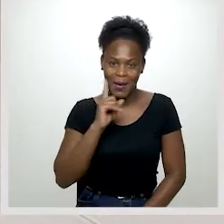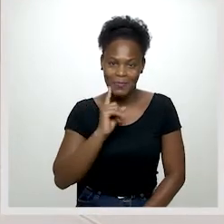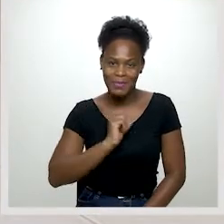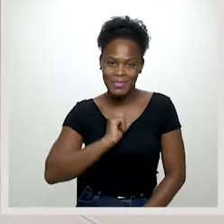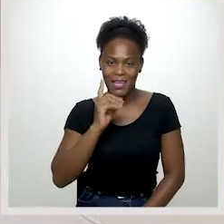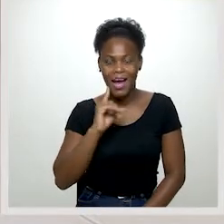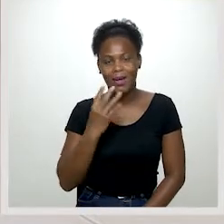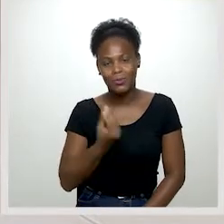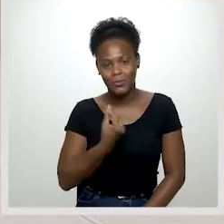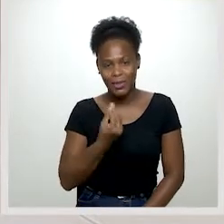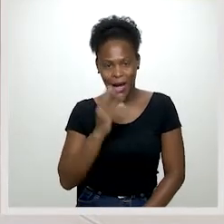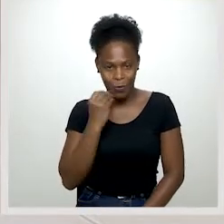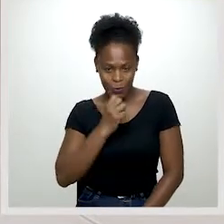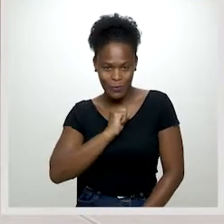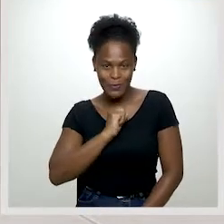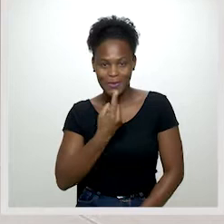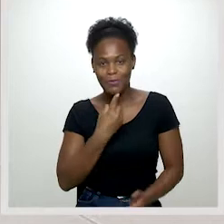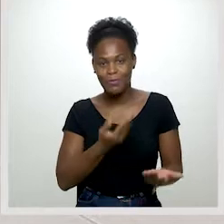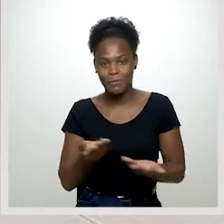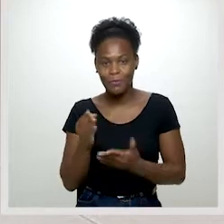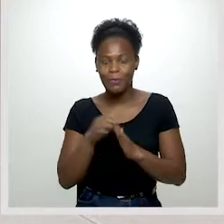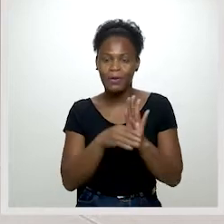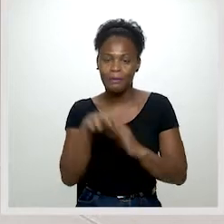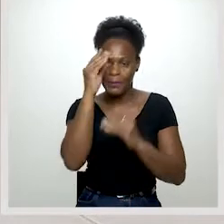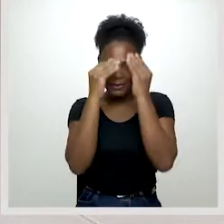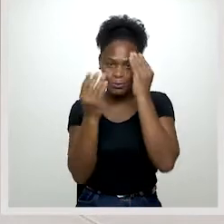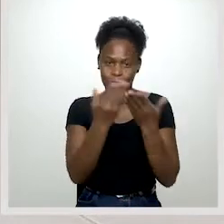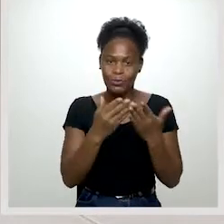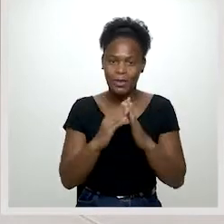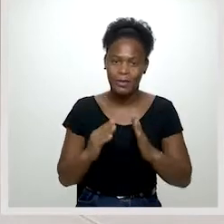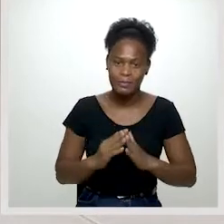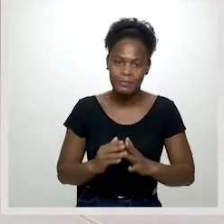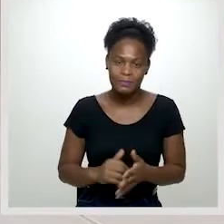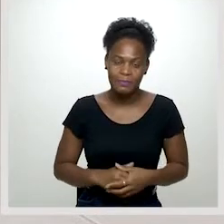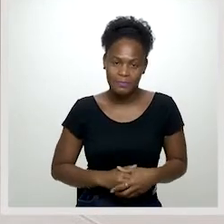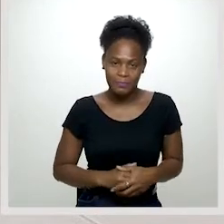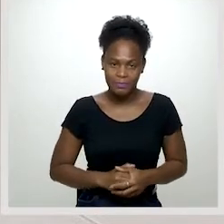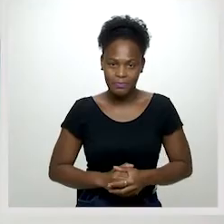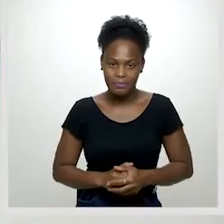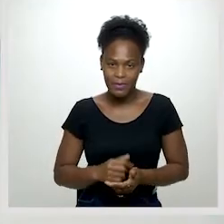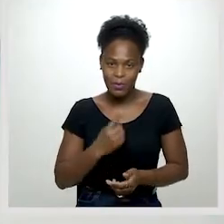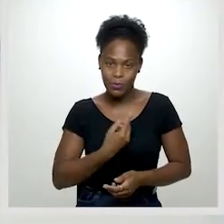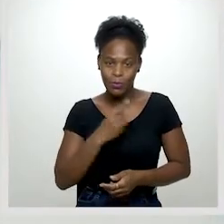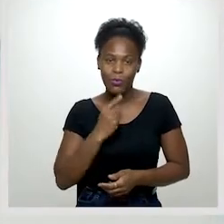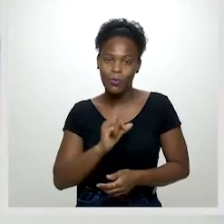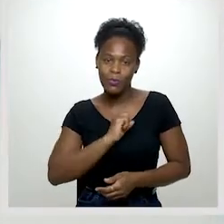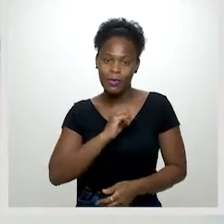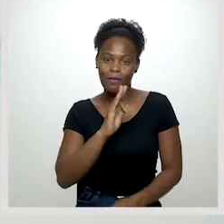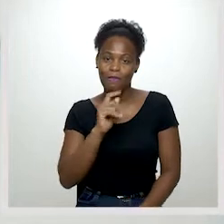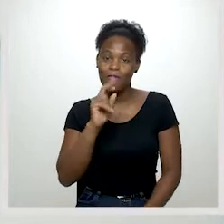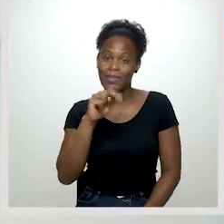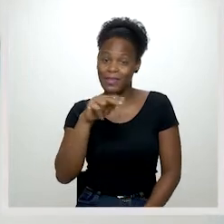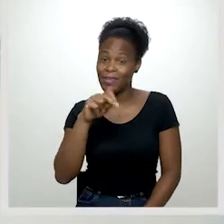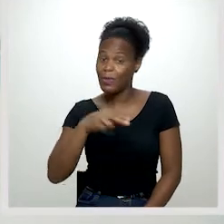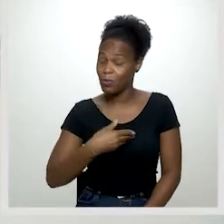Olá, minhas alunas e meus alunos. Sejam bem-vindos ao programa Aprender a Estudar em Casa. Sou o professor Fernando